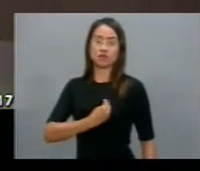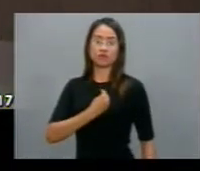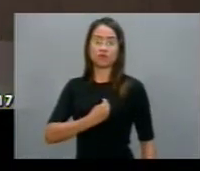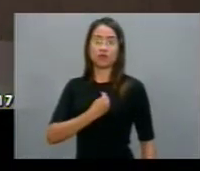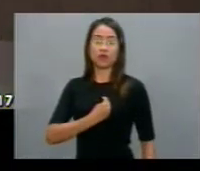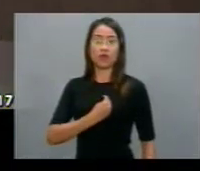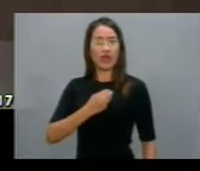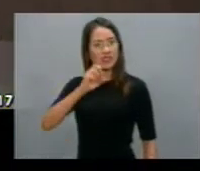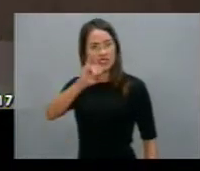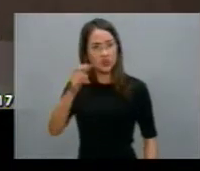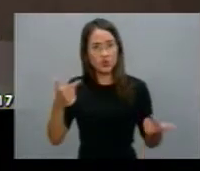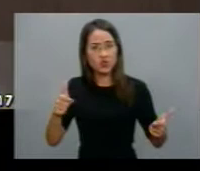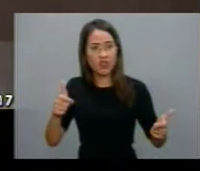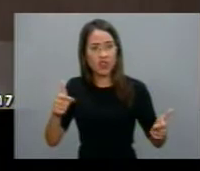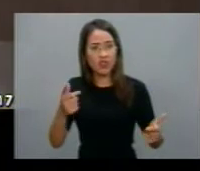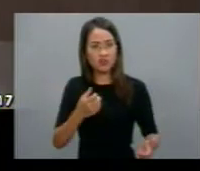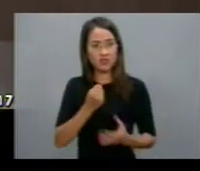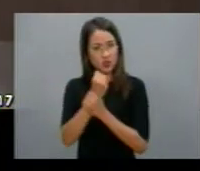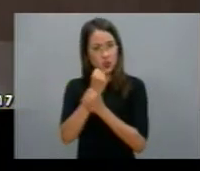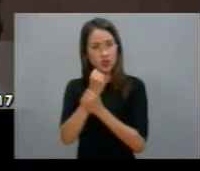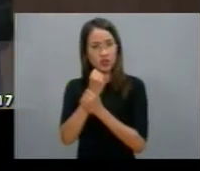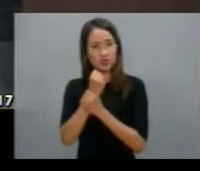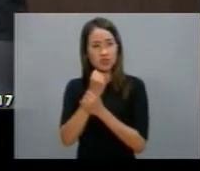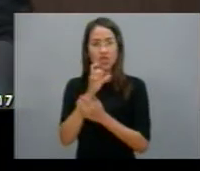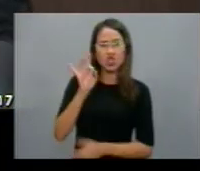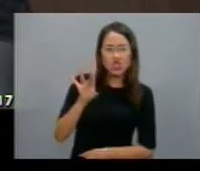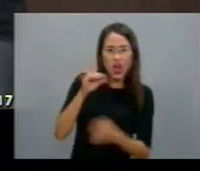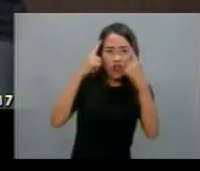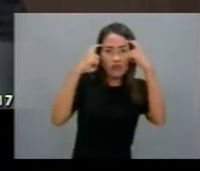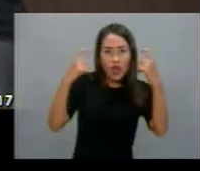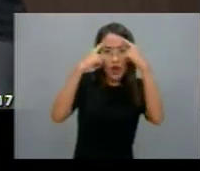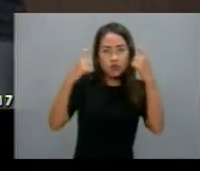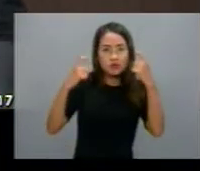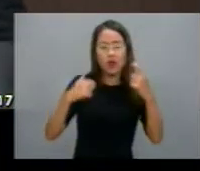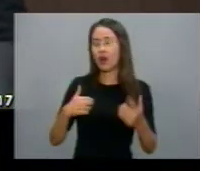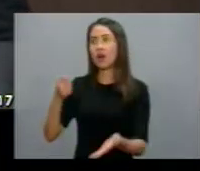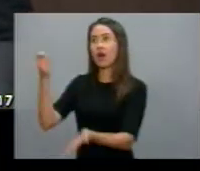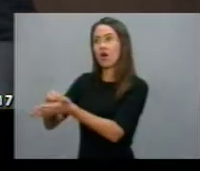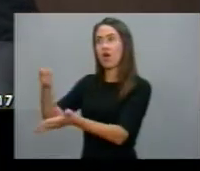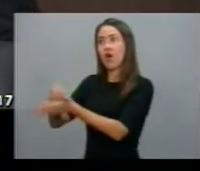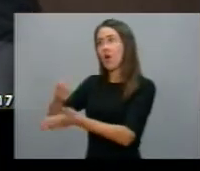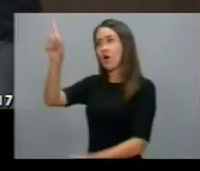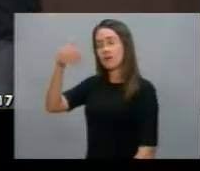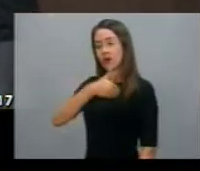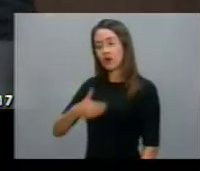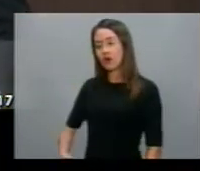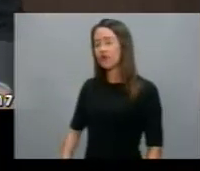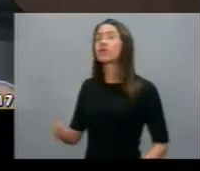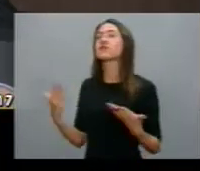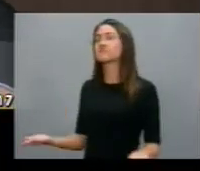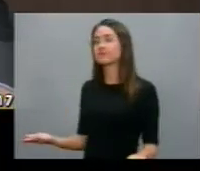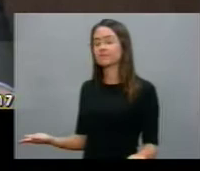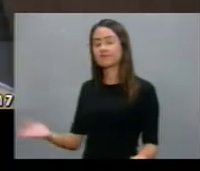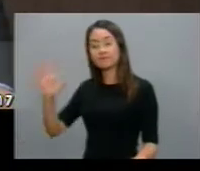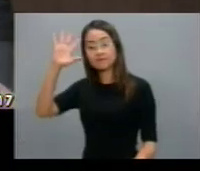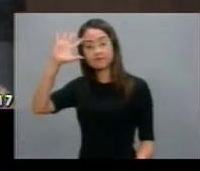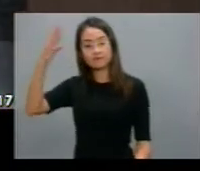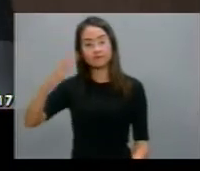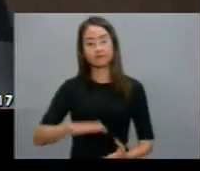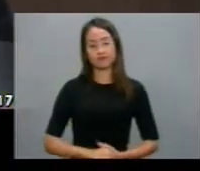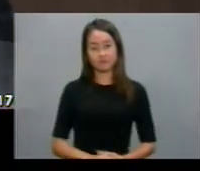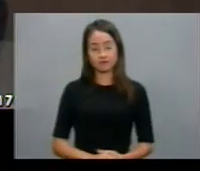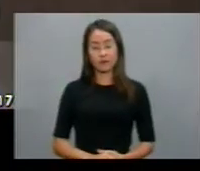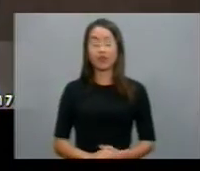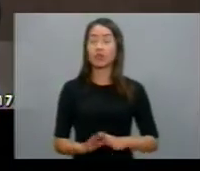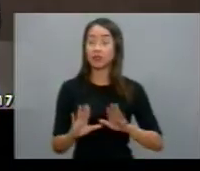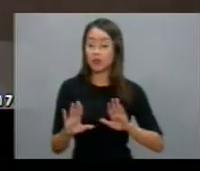seja, sobretudo, uma segurança humana, uma segurança que permita os direitos fundamentais a todos os cidadãos.